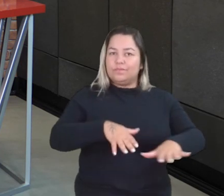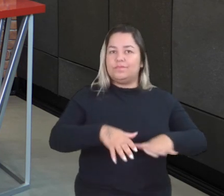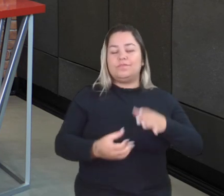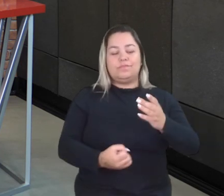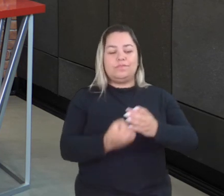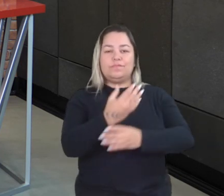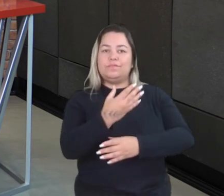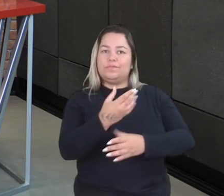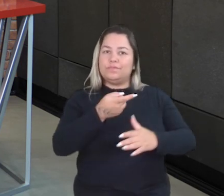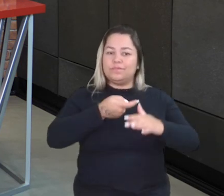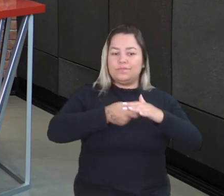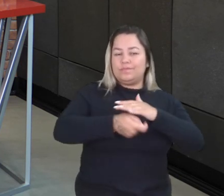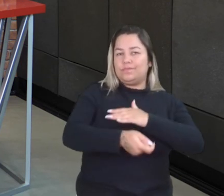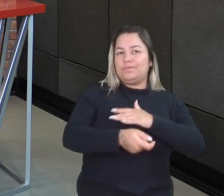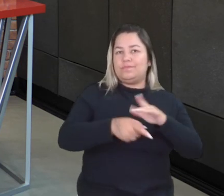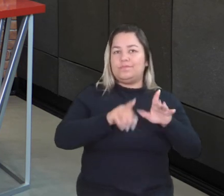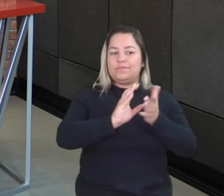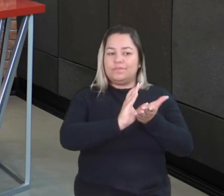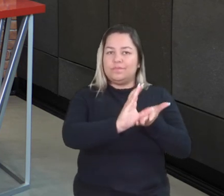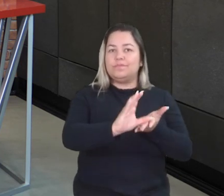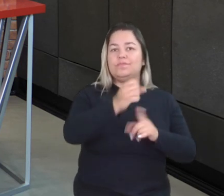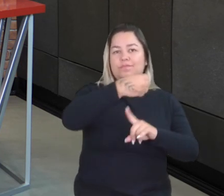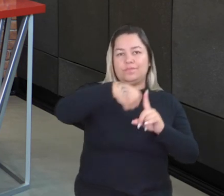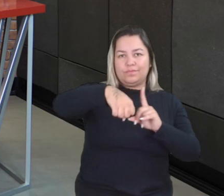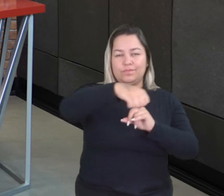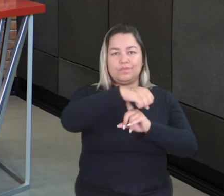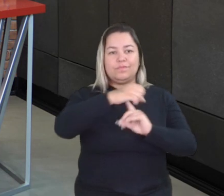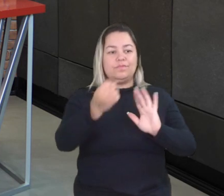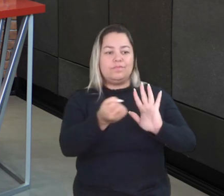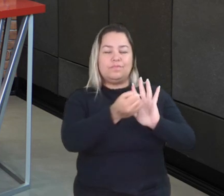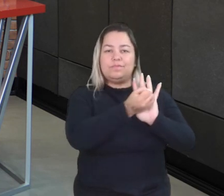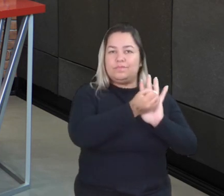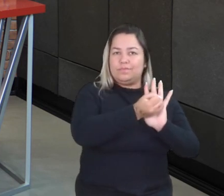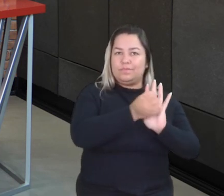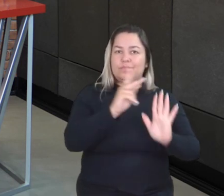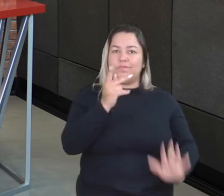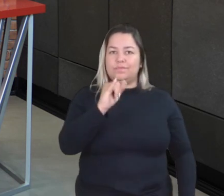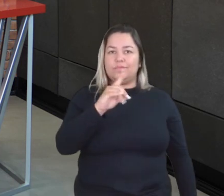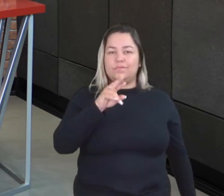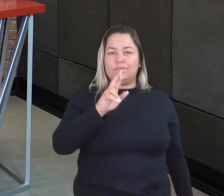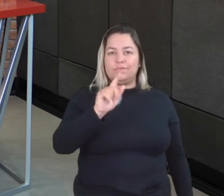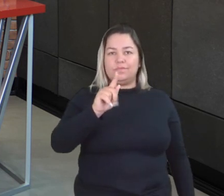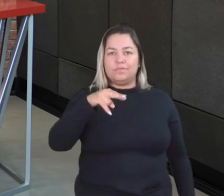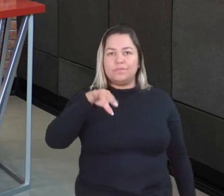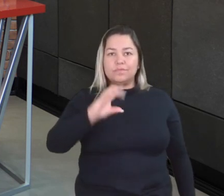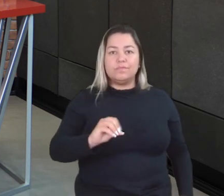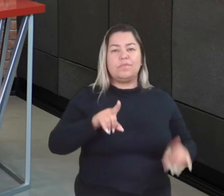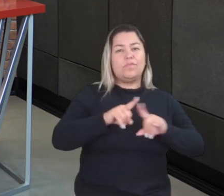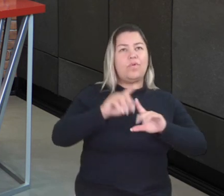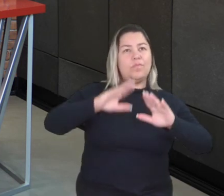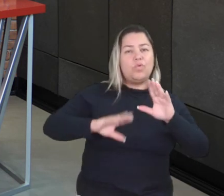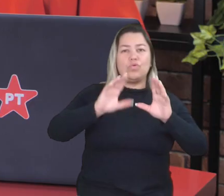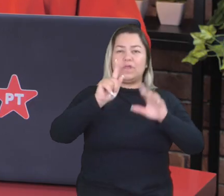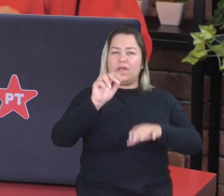programa Mover, da criação do Fundo de Investimento em Infraestrutura Social e do Marco Legal do Hidrogênio de Baixa